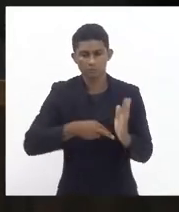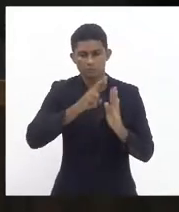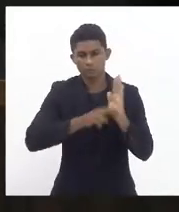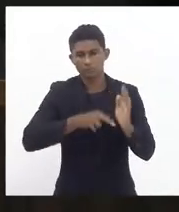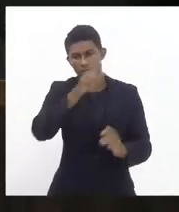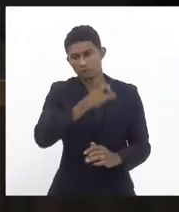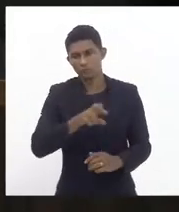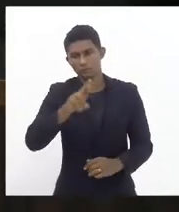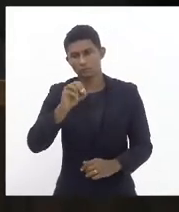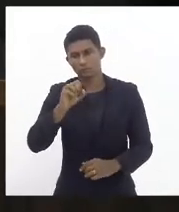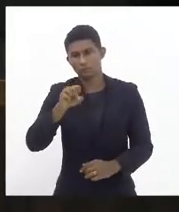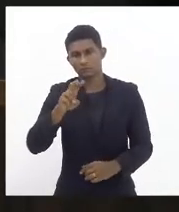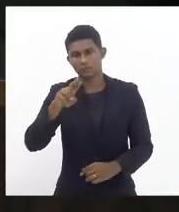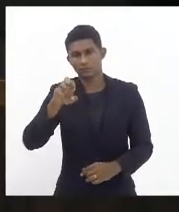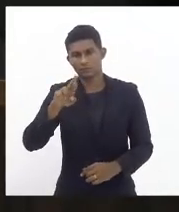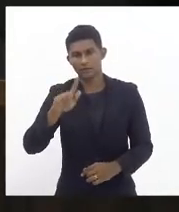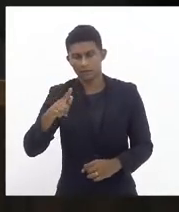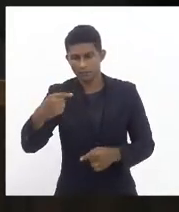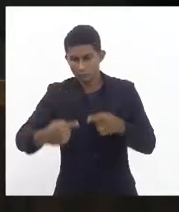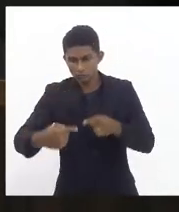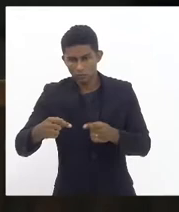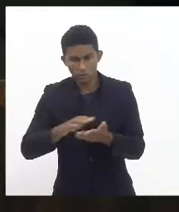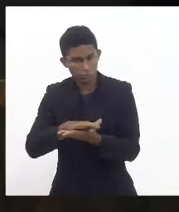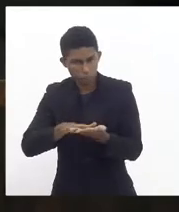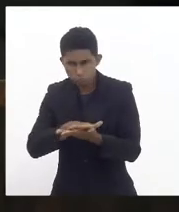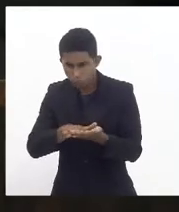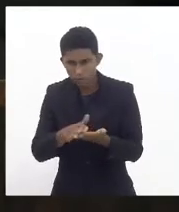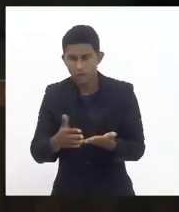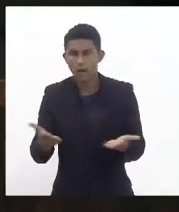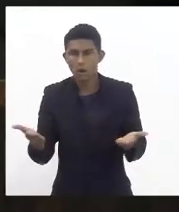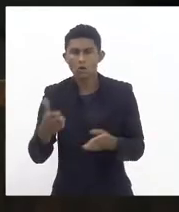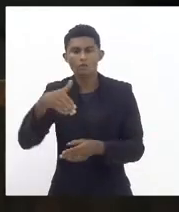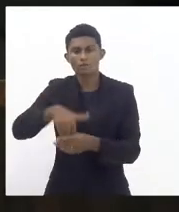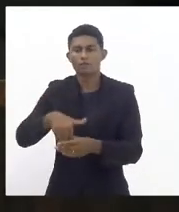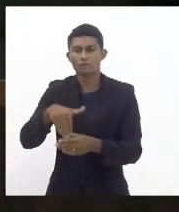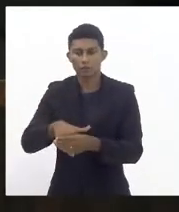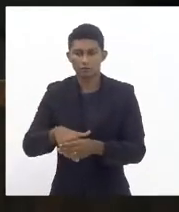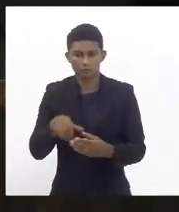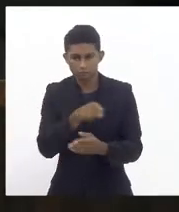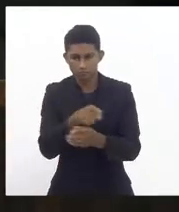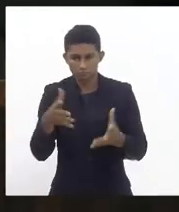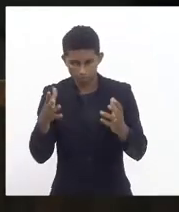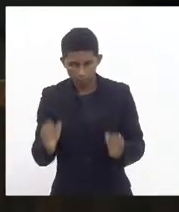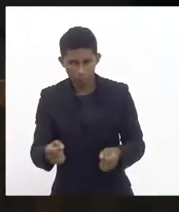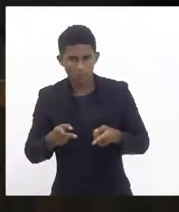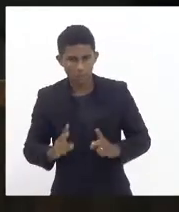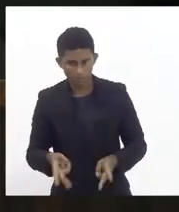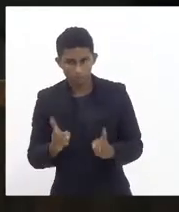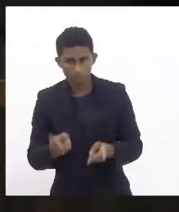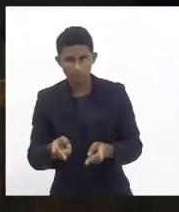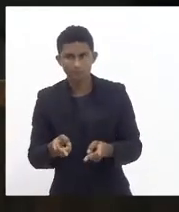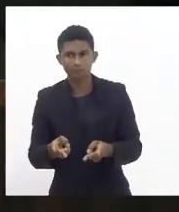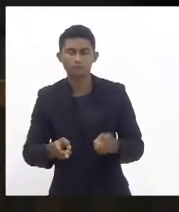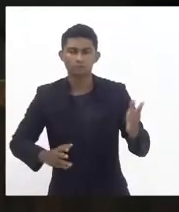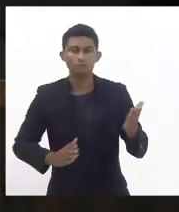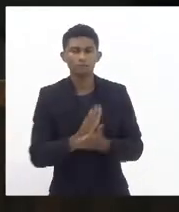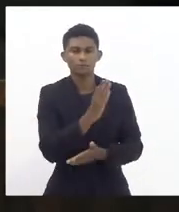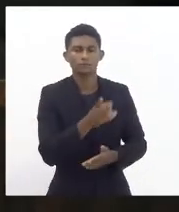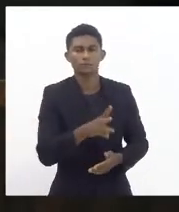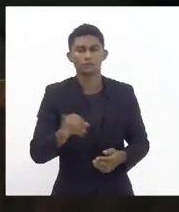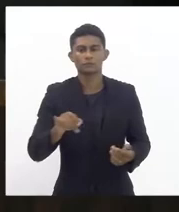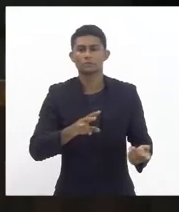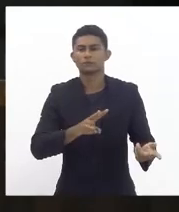rosenverg Reis em discussão na vida inteira discute-se a discussão em votação seus que aprovam permaneçam Como estão